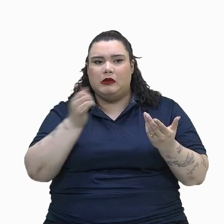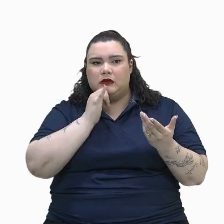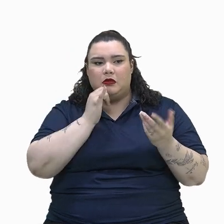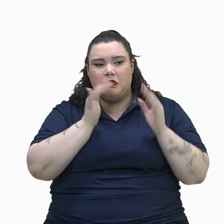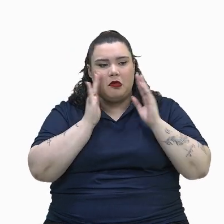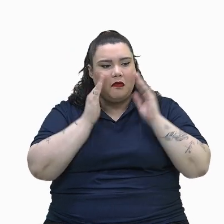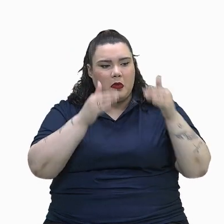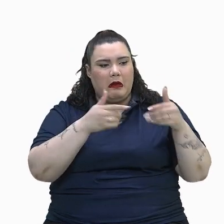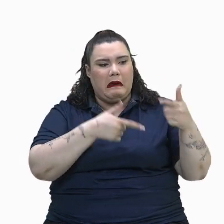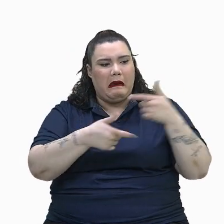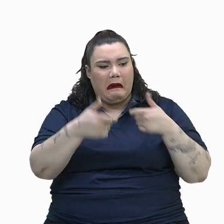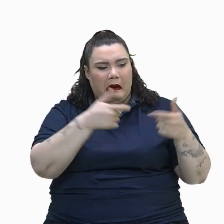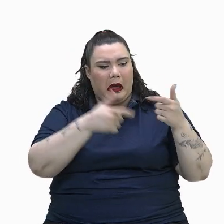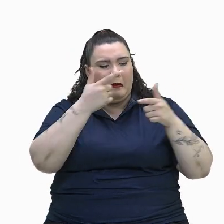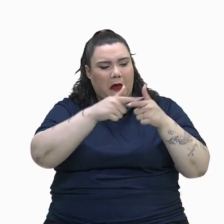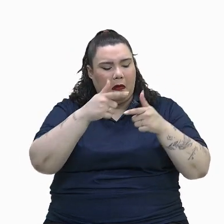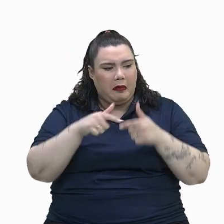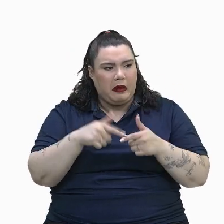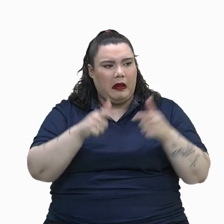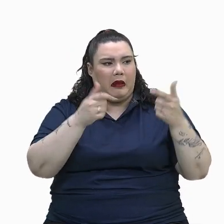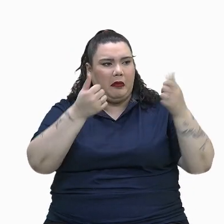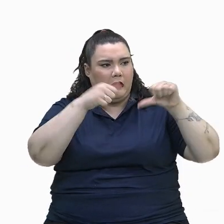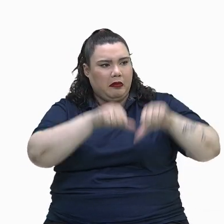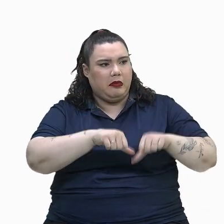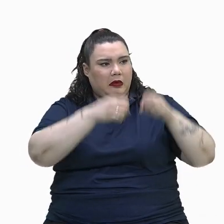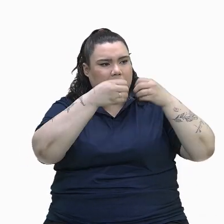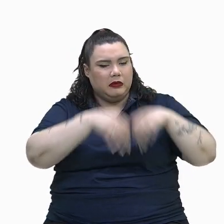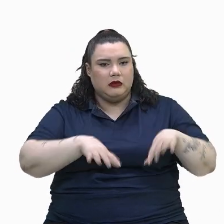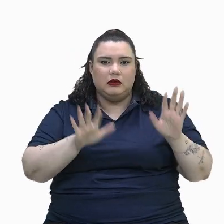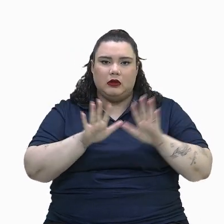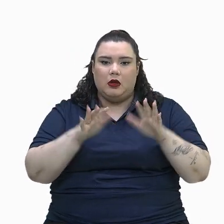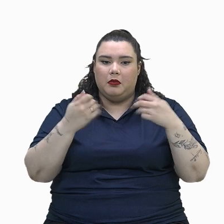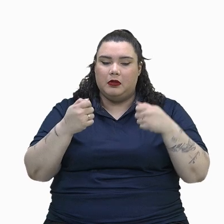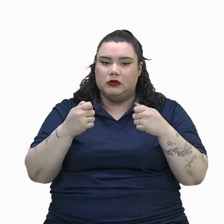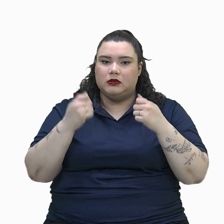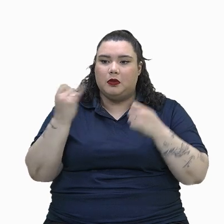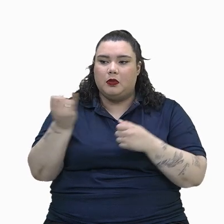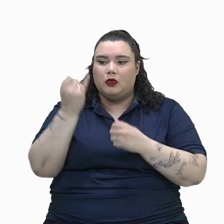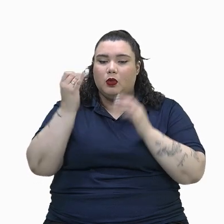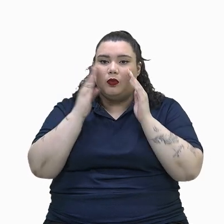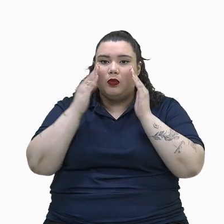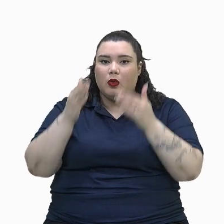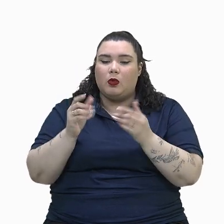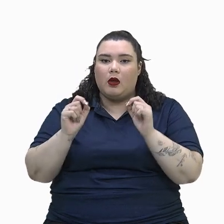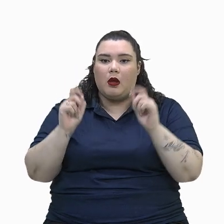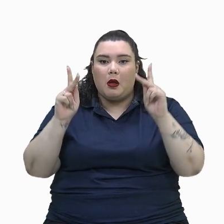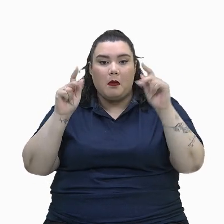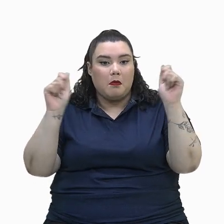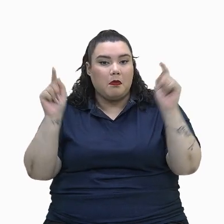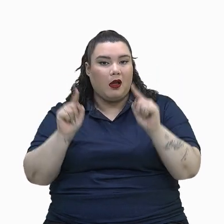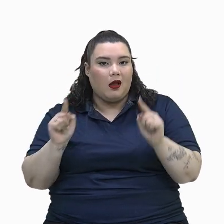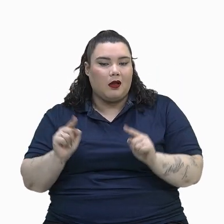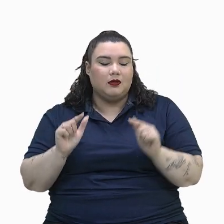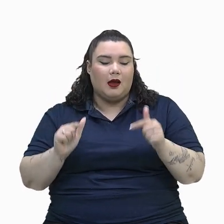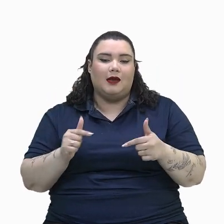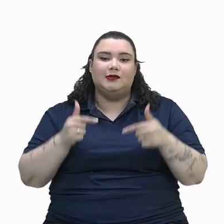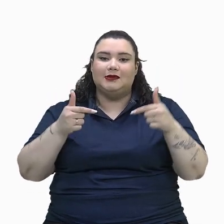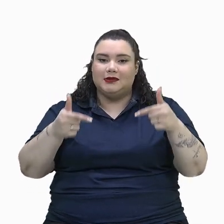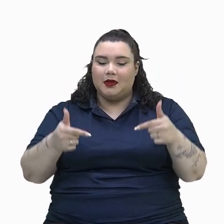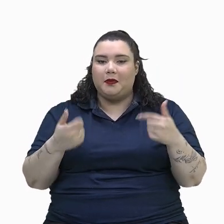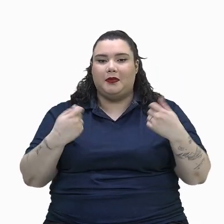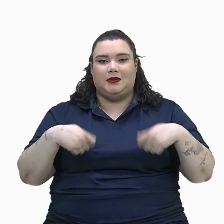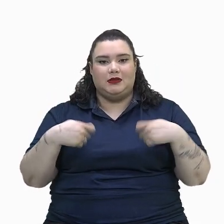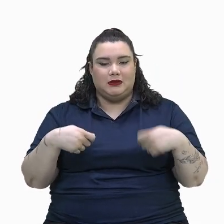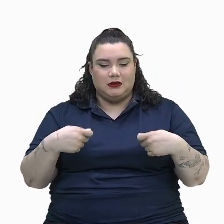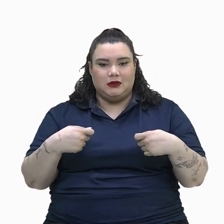trabalharmos a cultura da paz. Trabalhar no sentido de que é preciso que esses tipos de ações, de acontecimentos, né,